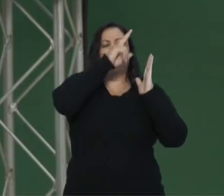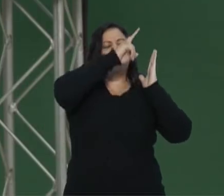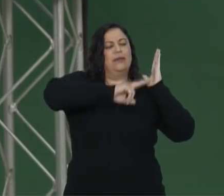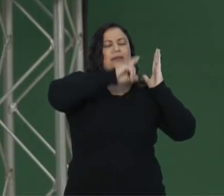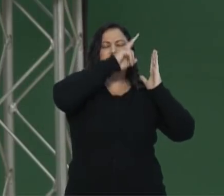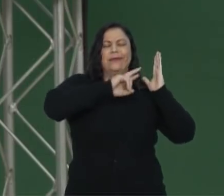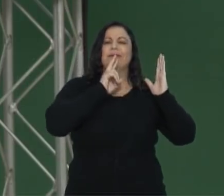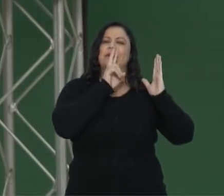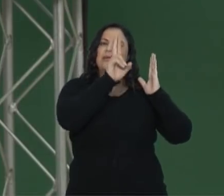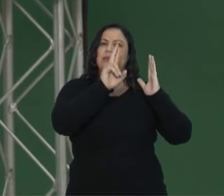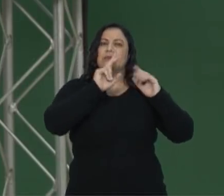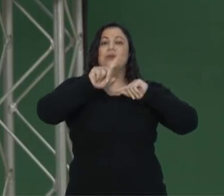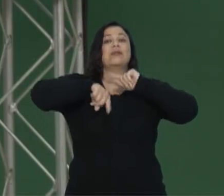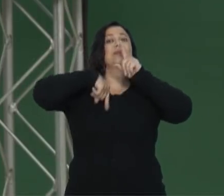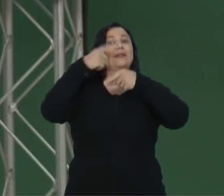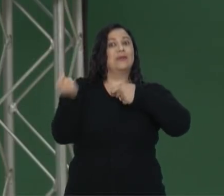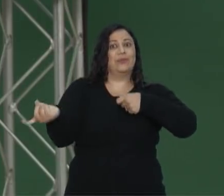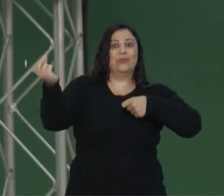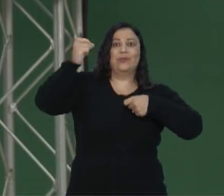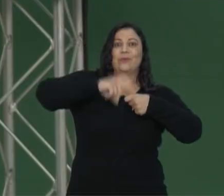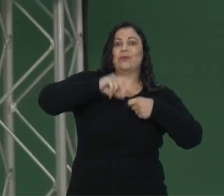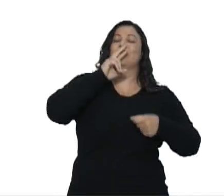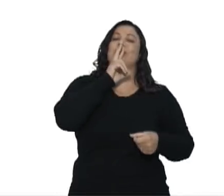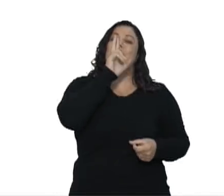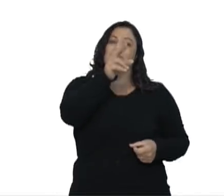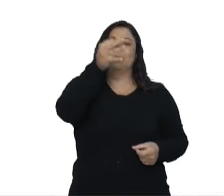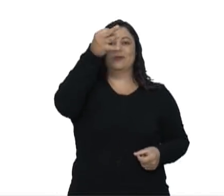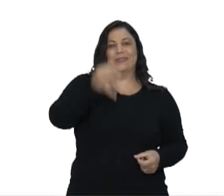celular. Daqui a pouco eu volto com a resposta correta.